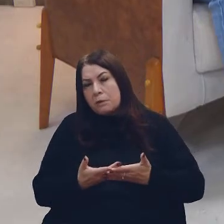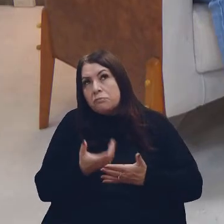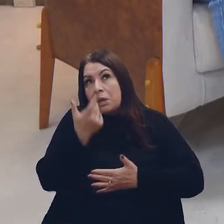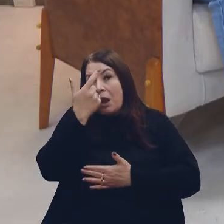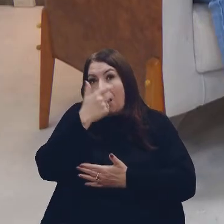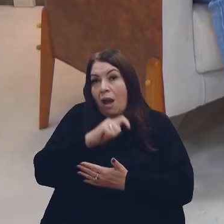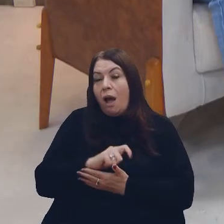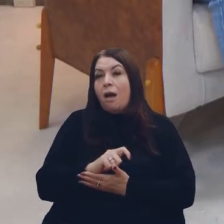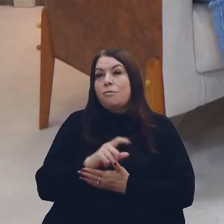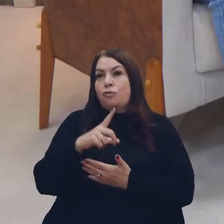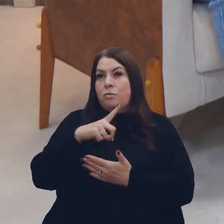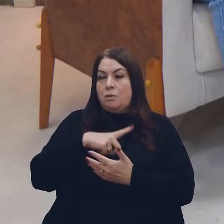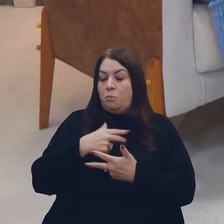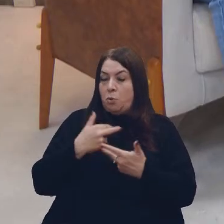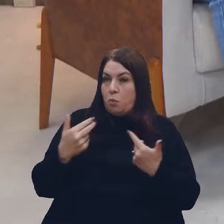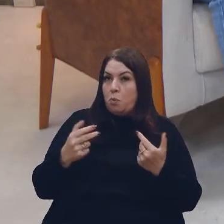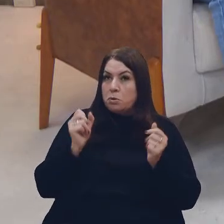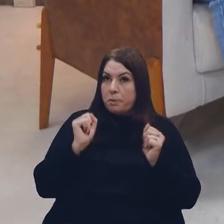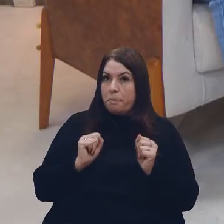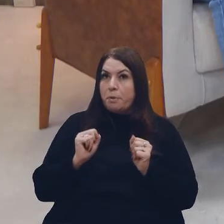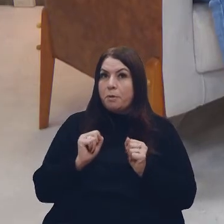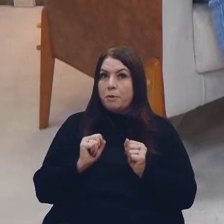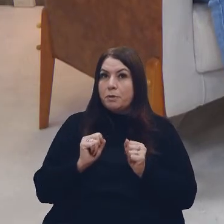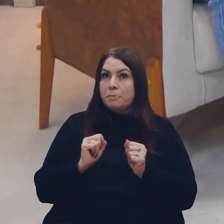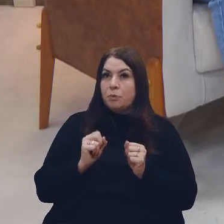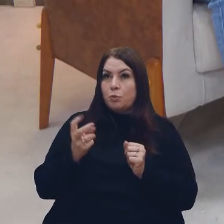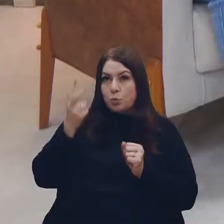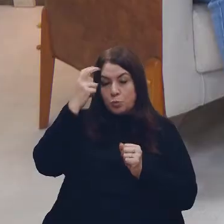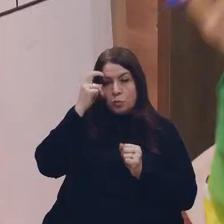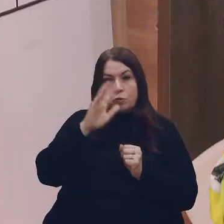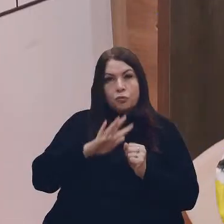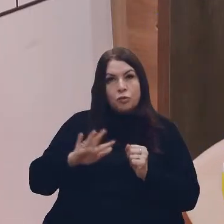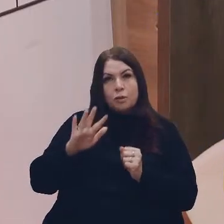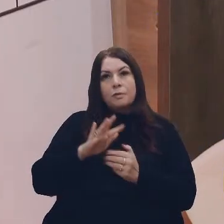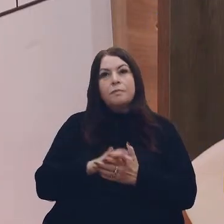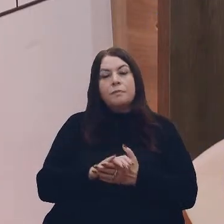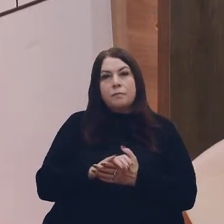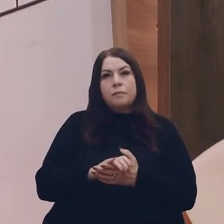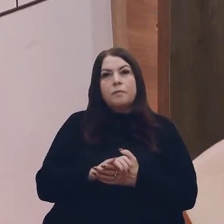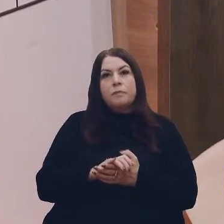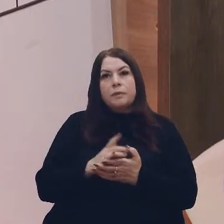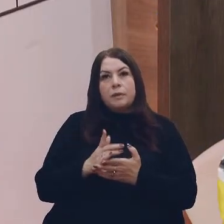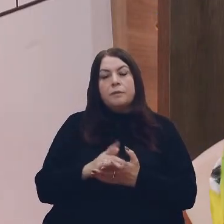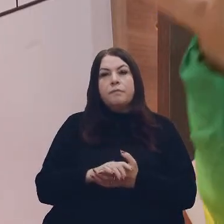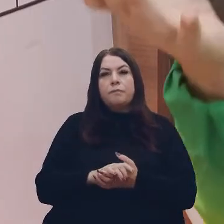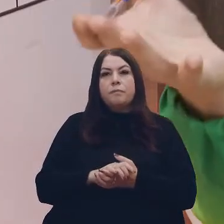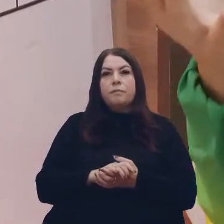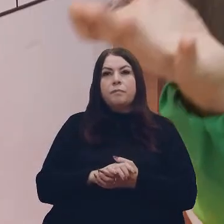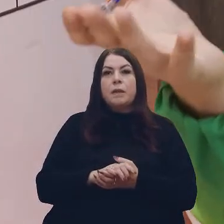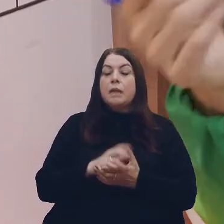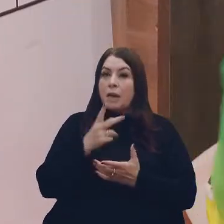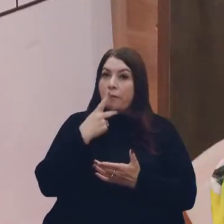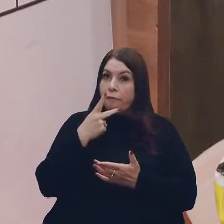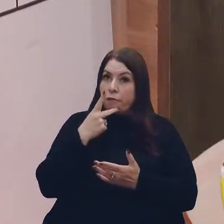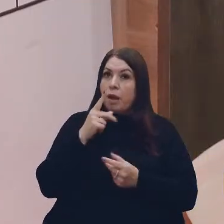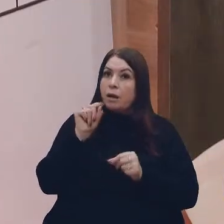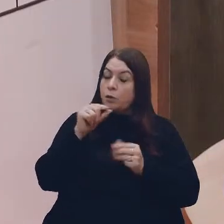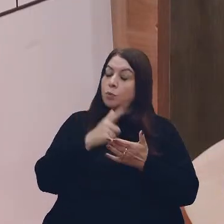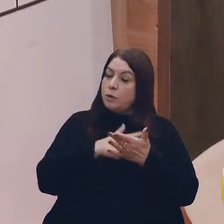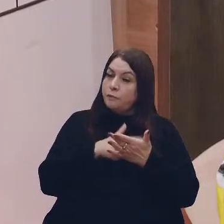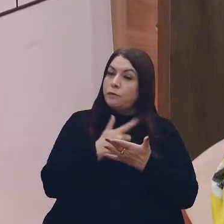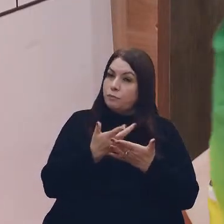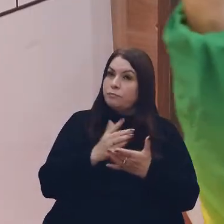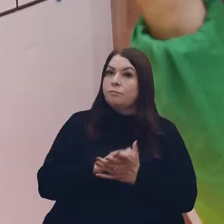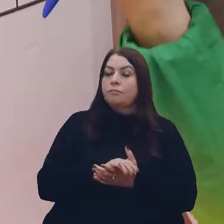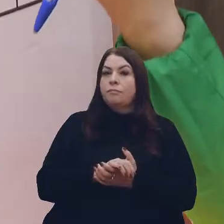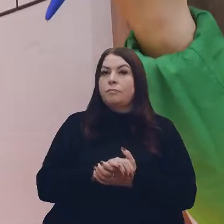que acha que tem alguma coisa, possa... Ou até como cultura geral, né? Isso. E aí ela fala um pouco sobre isso.